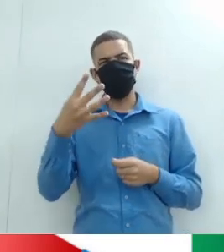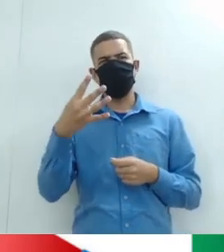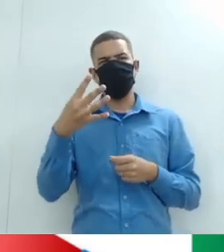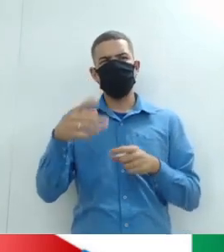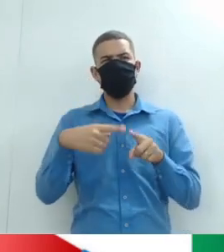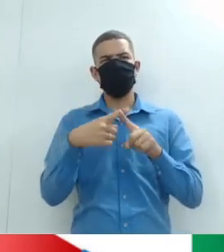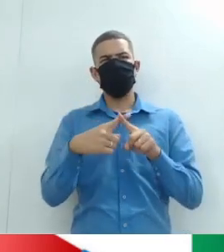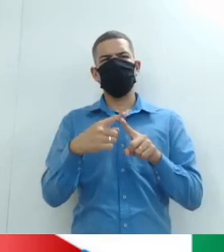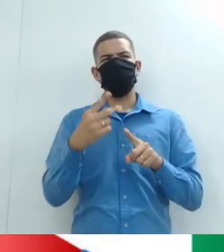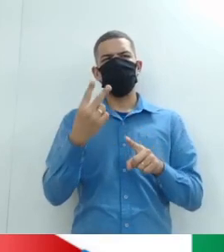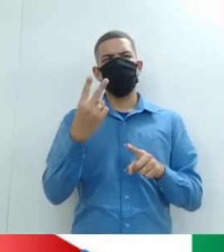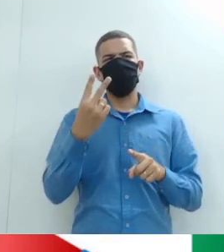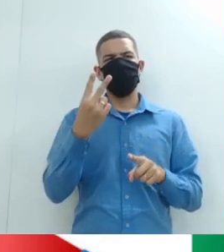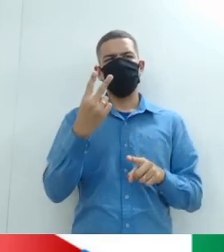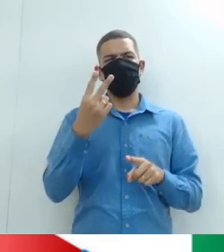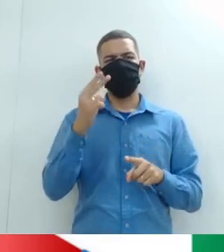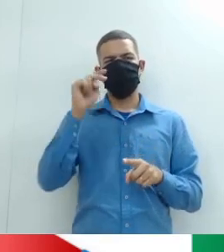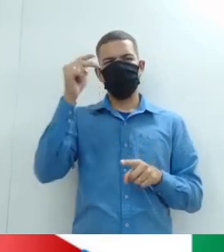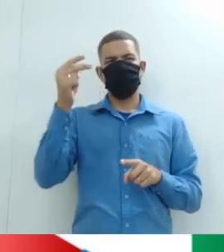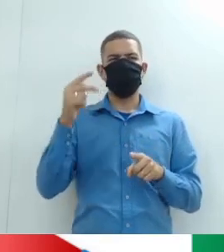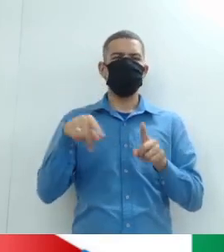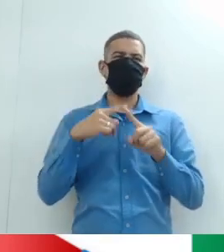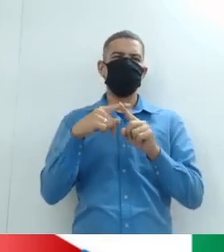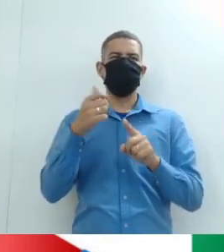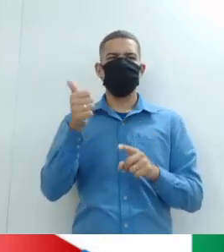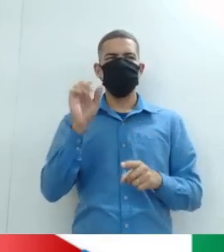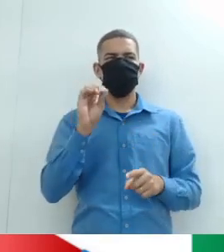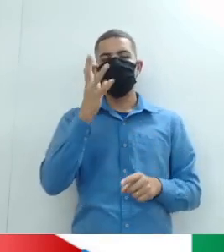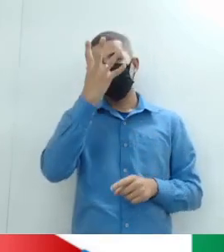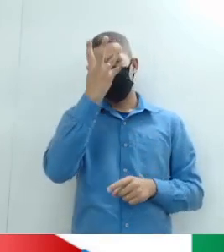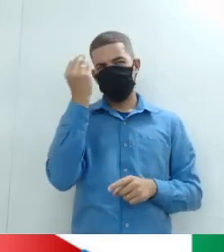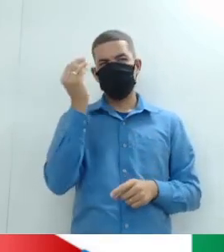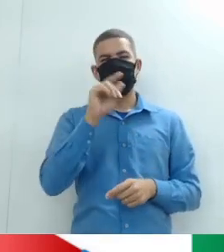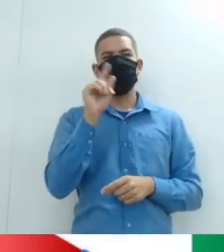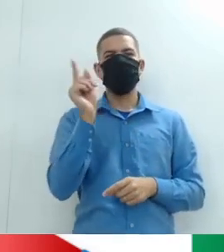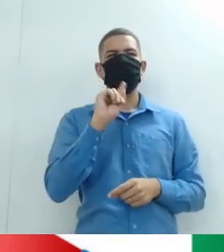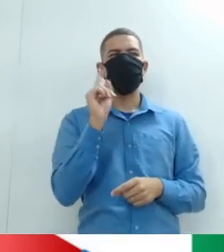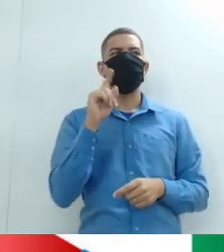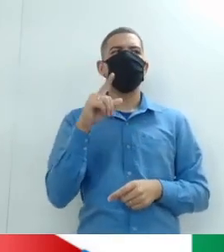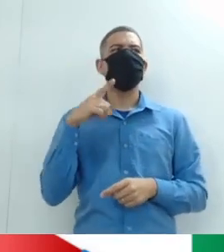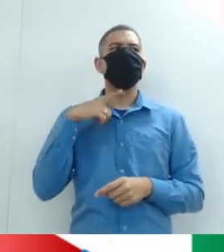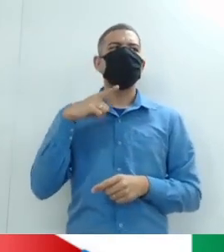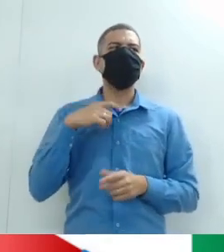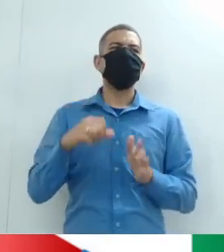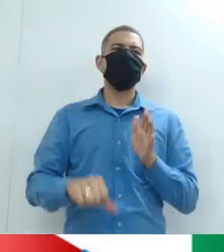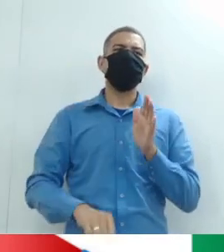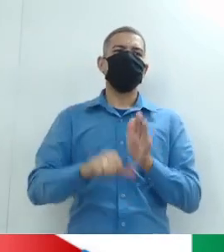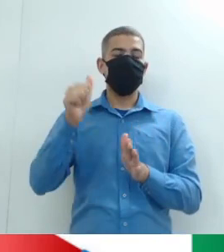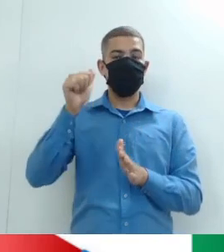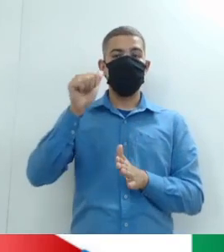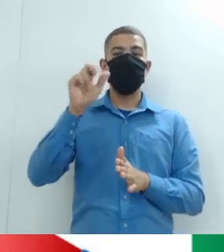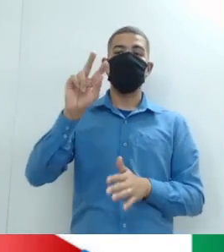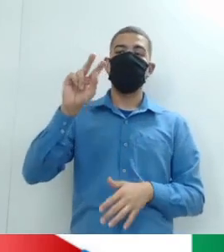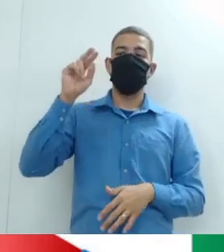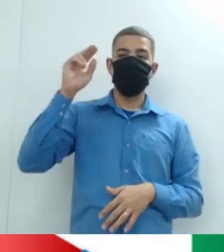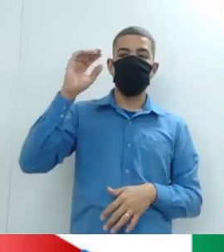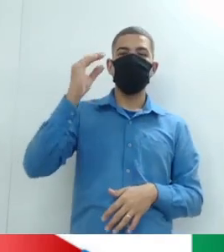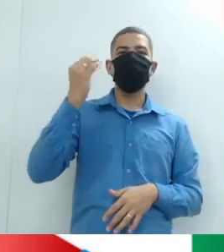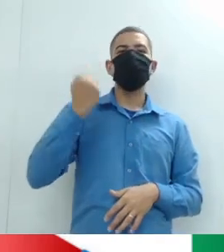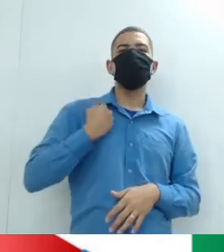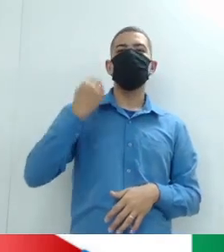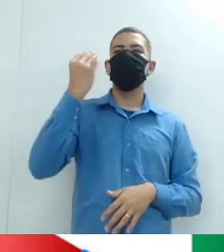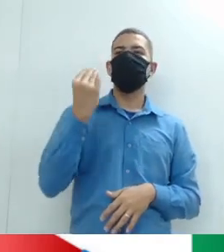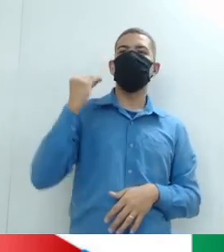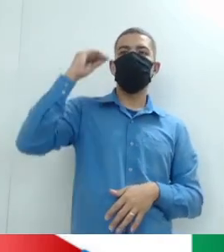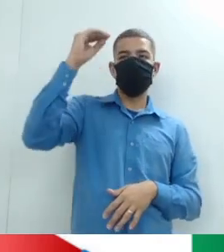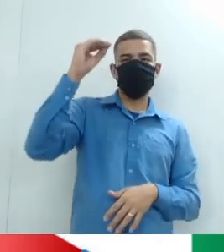π 3,14. Continha aí direta. Não esquece, por favor. Primeiro potenciação. Não esquece.